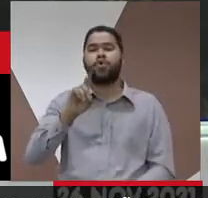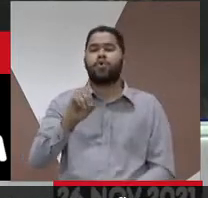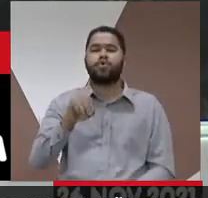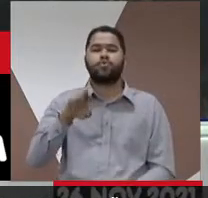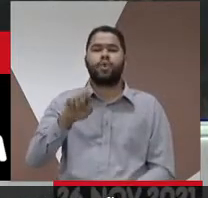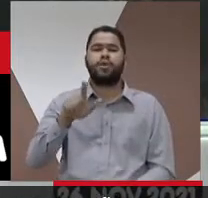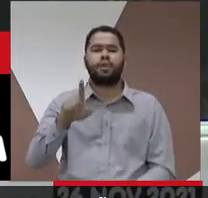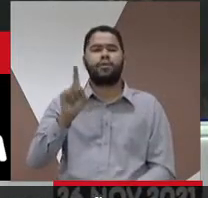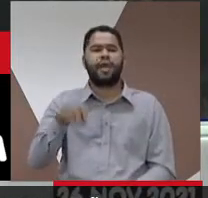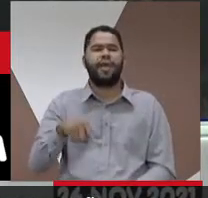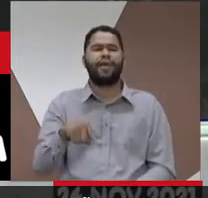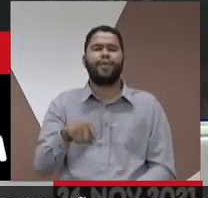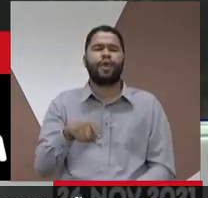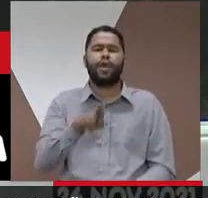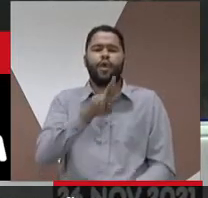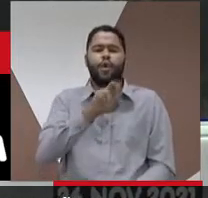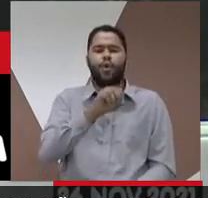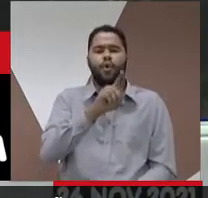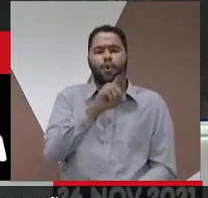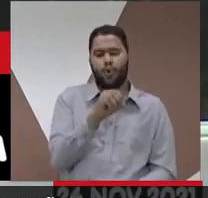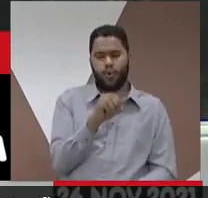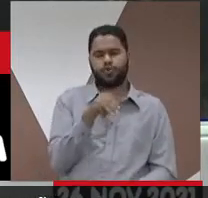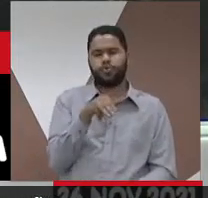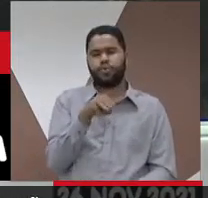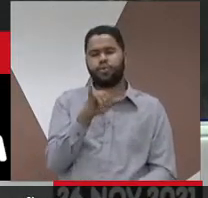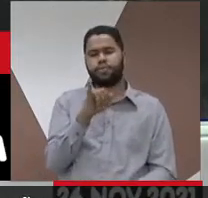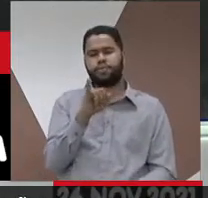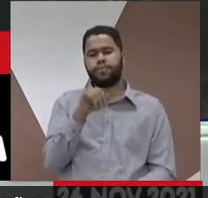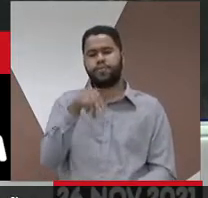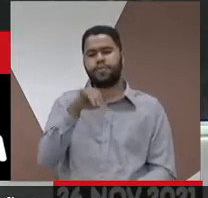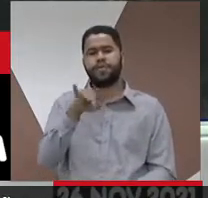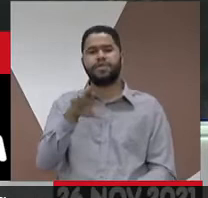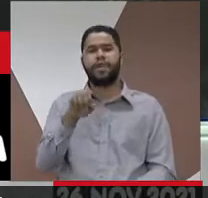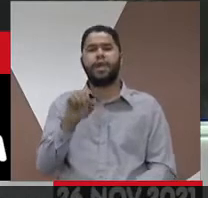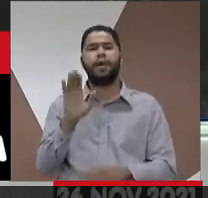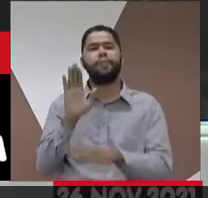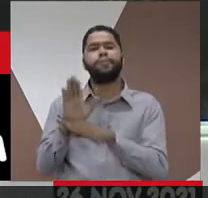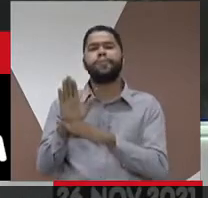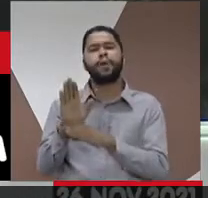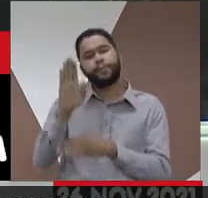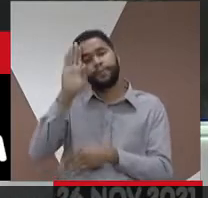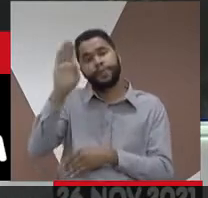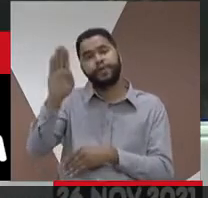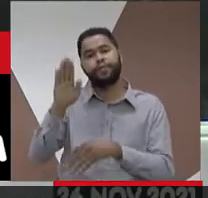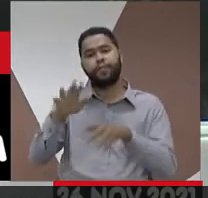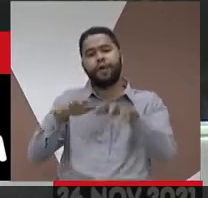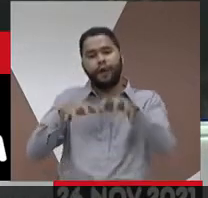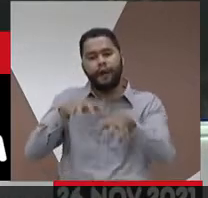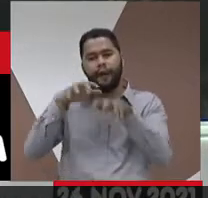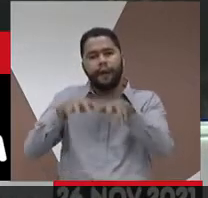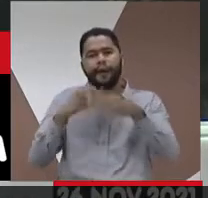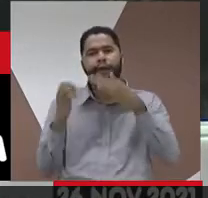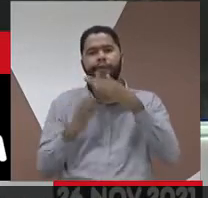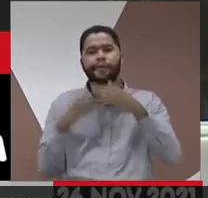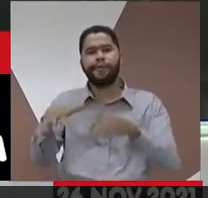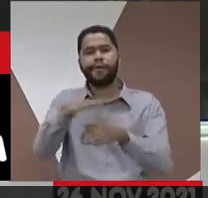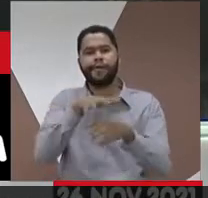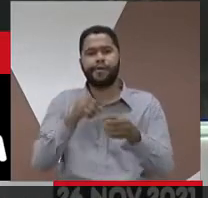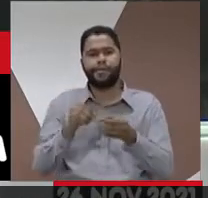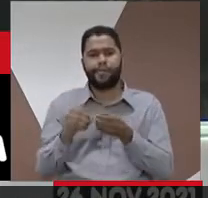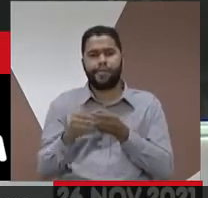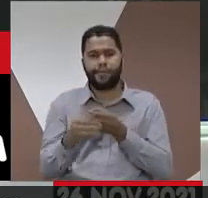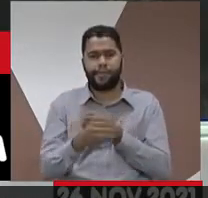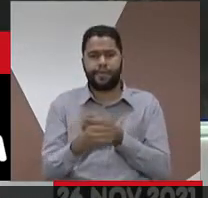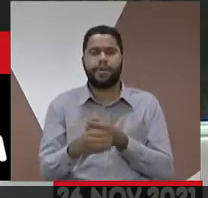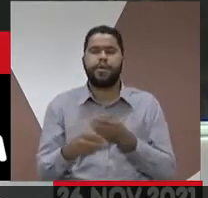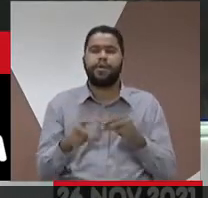de rodominério, porque a gente viu, através de vários estudos, que ele beneficia principalmente as mineradoras que estão na região metropolitana,